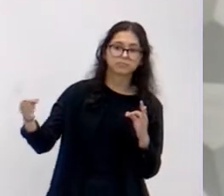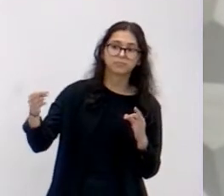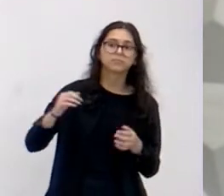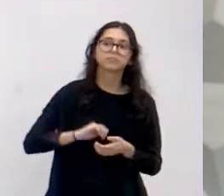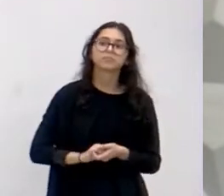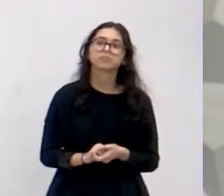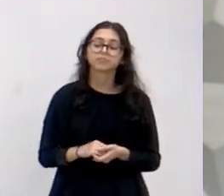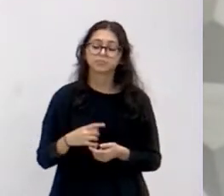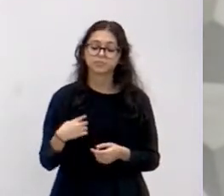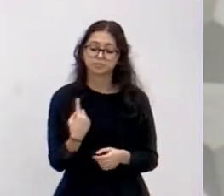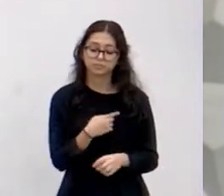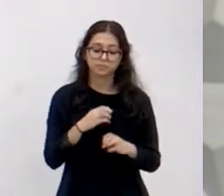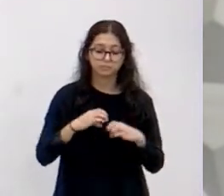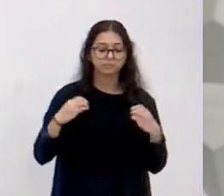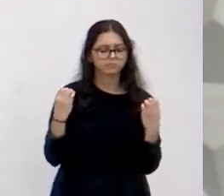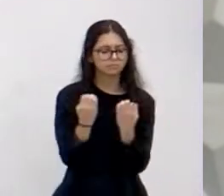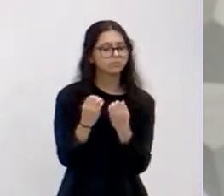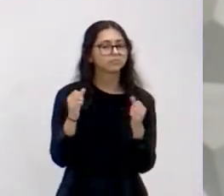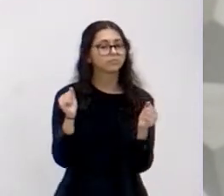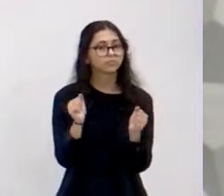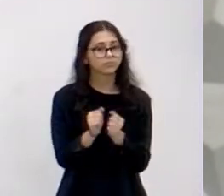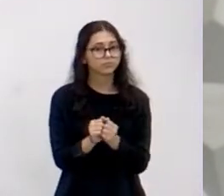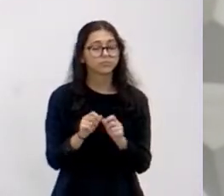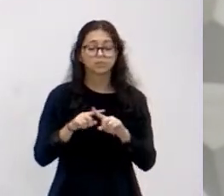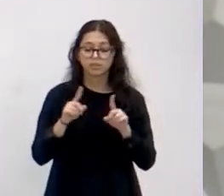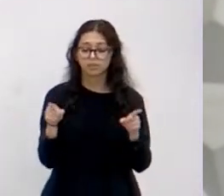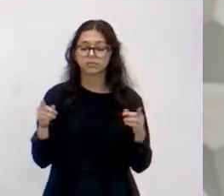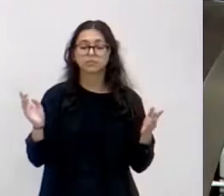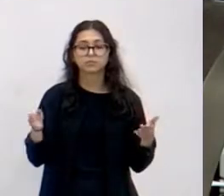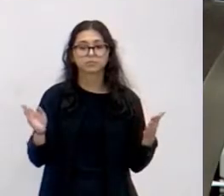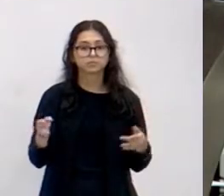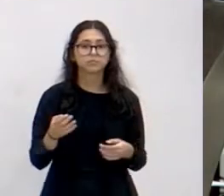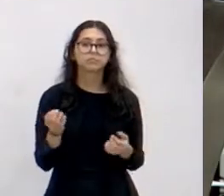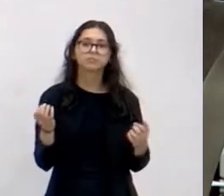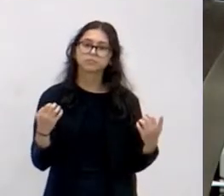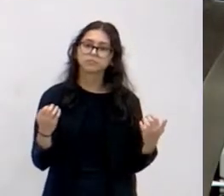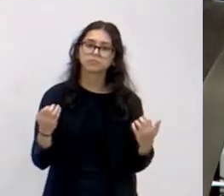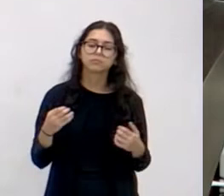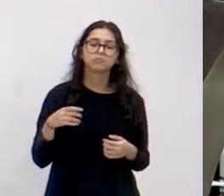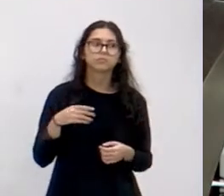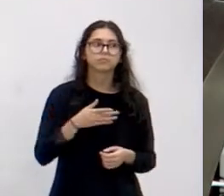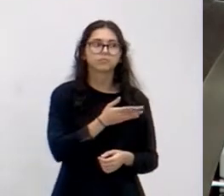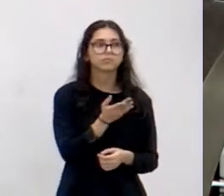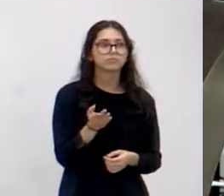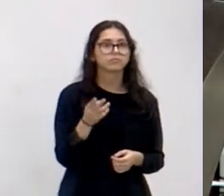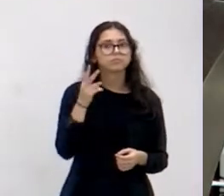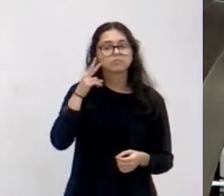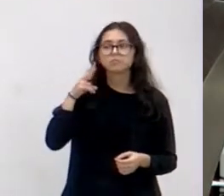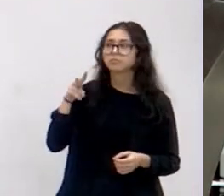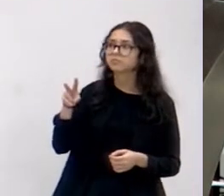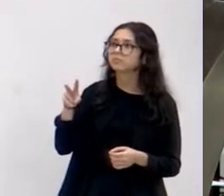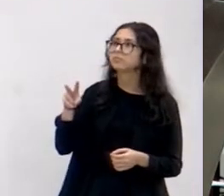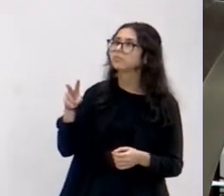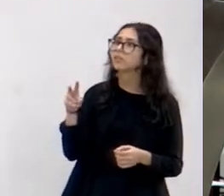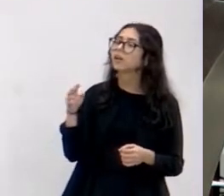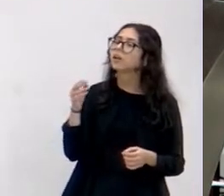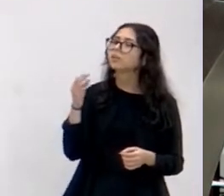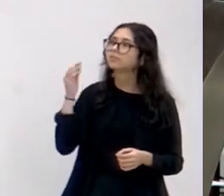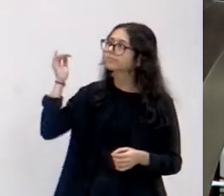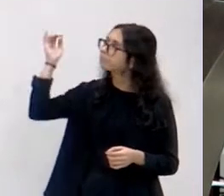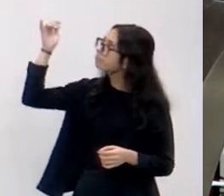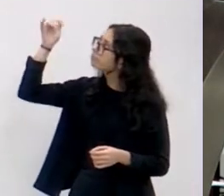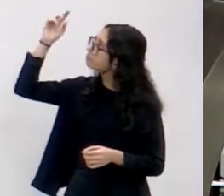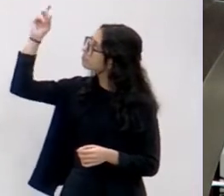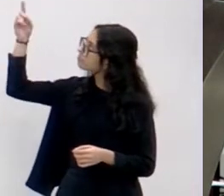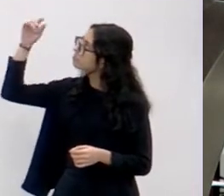nossas noites de quarta-feira mas eu quero chamar a sua atenção hoje para um outro homem de Deus O Profeta Elias